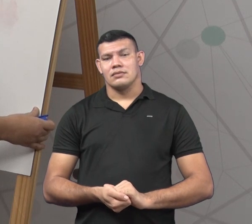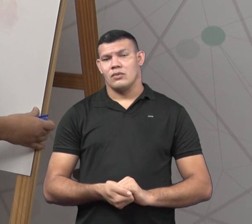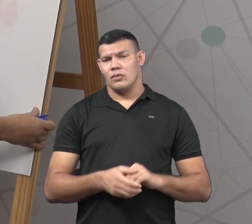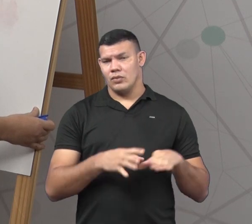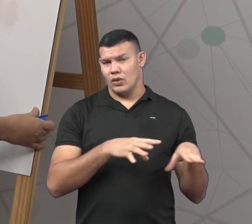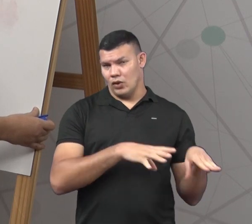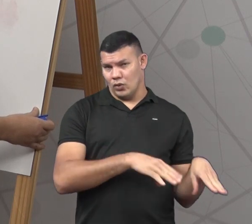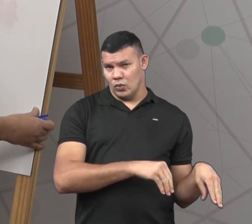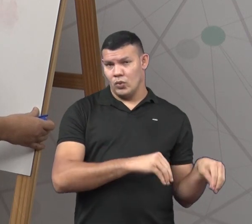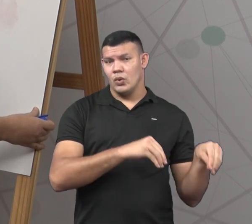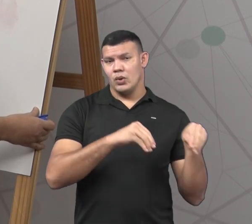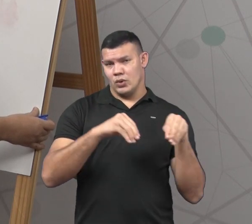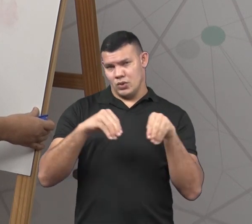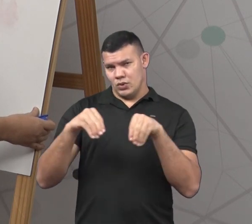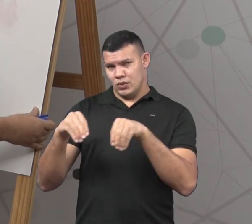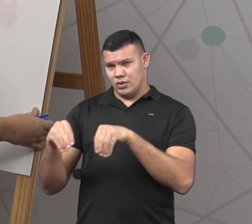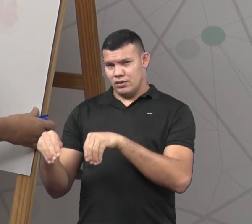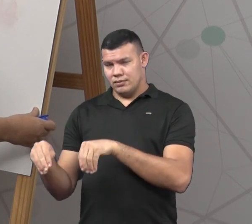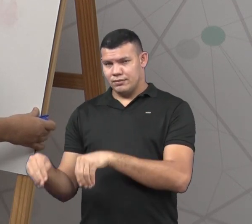Mudou-se